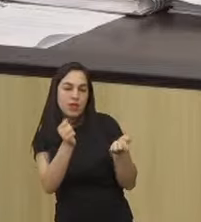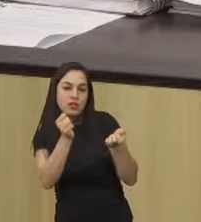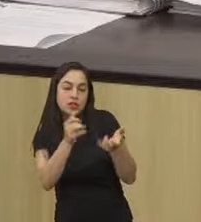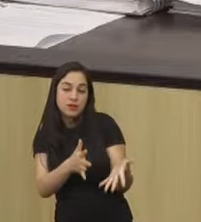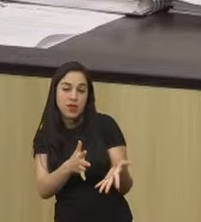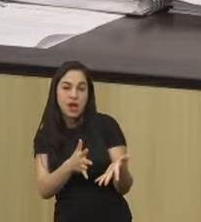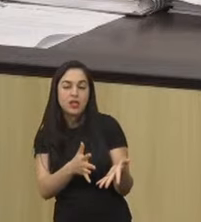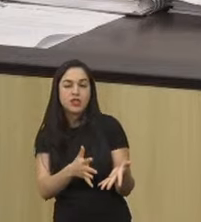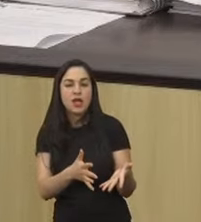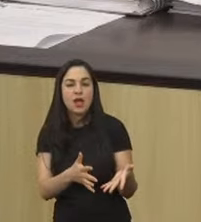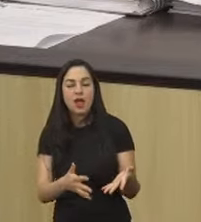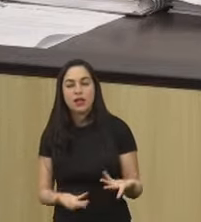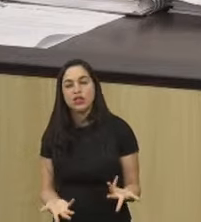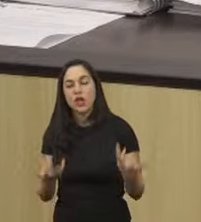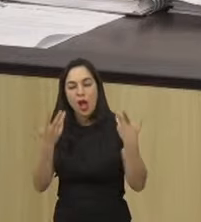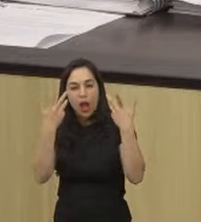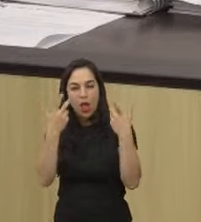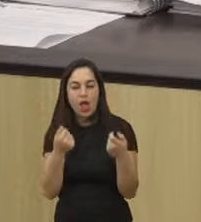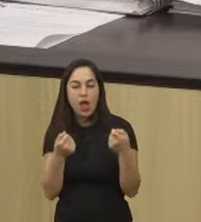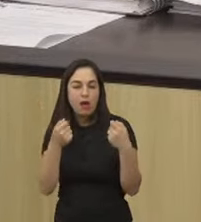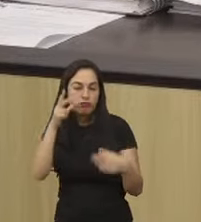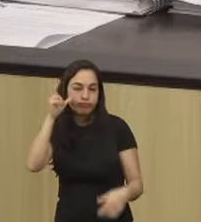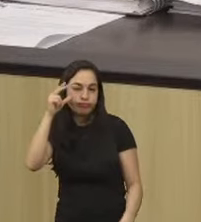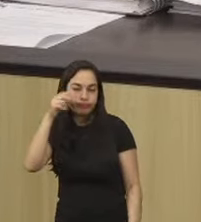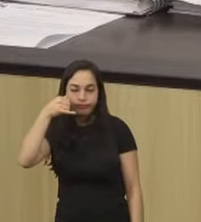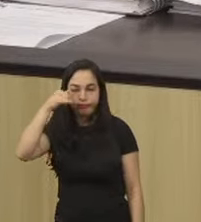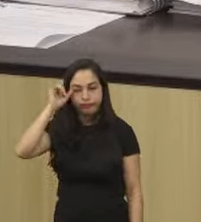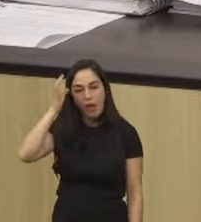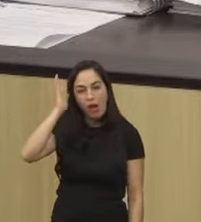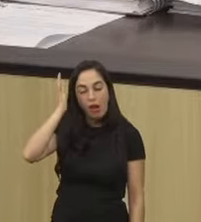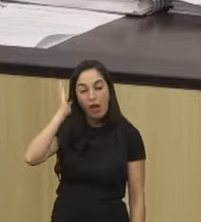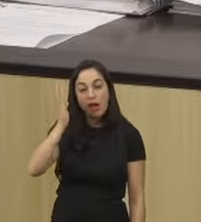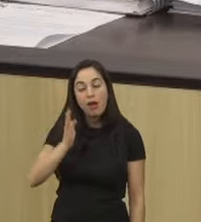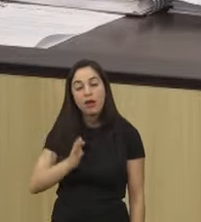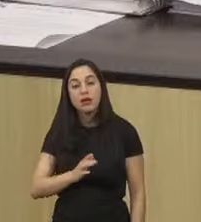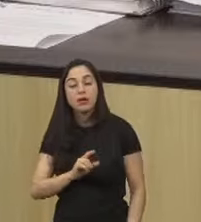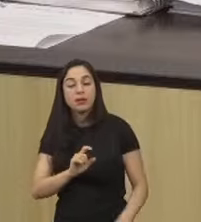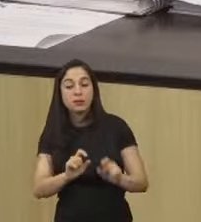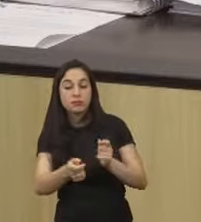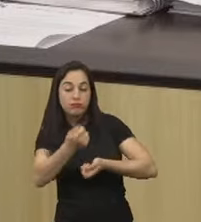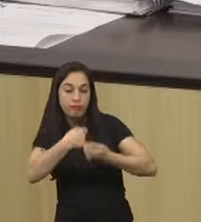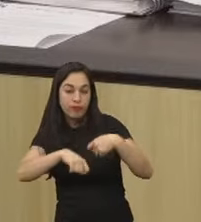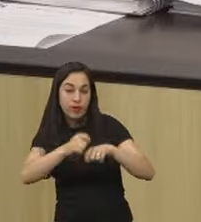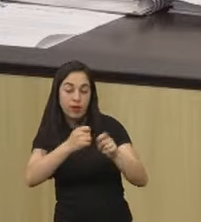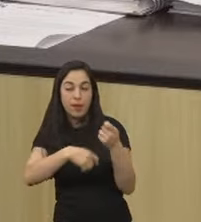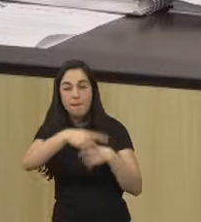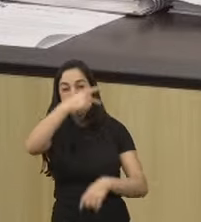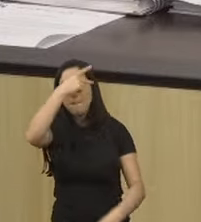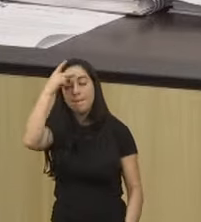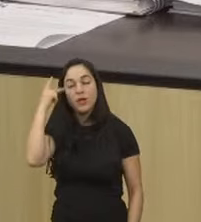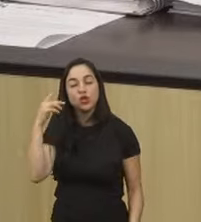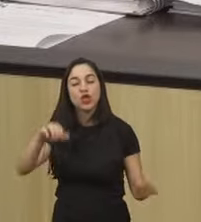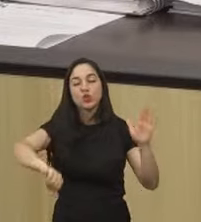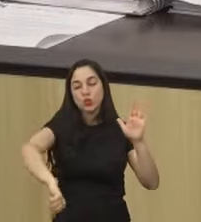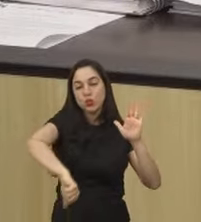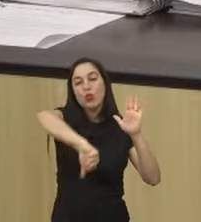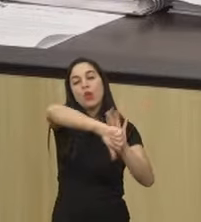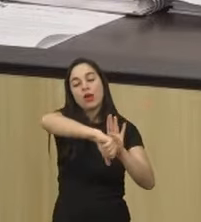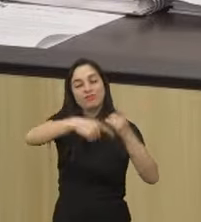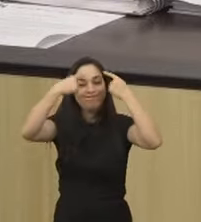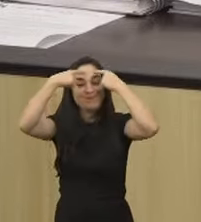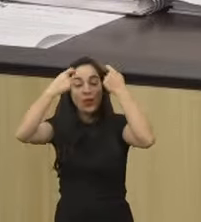tração animal para fins econômicos são vedadas às pessoas que possuem condenação de crime de maus tratos